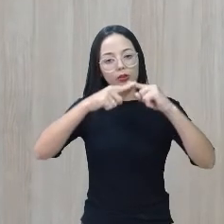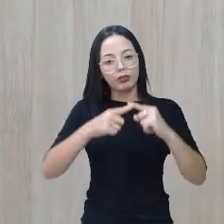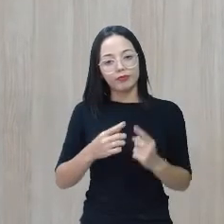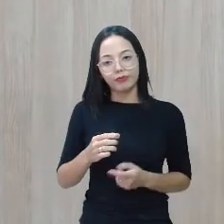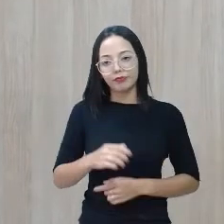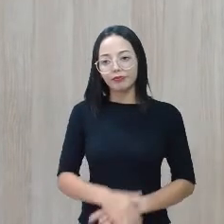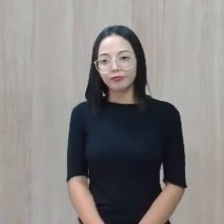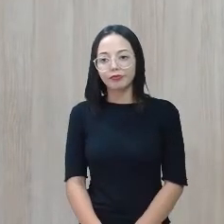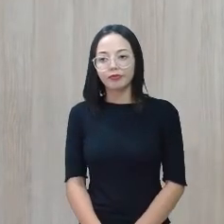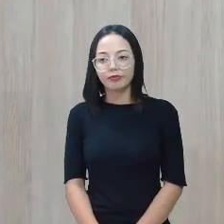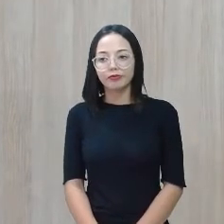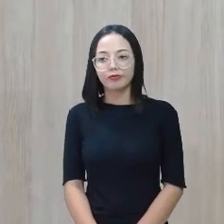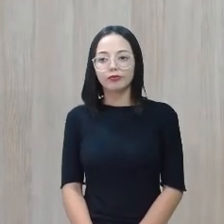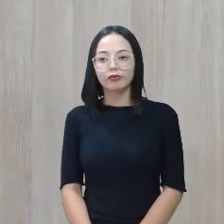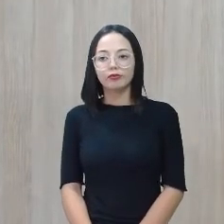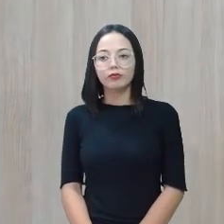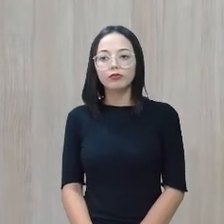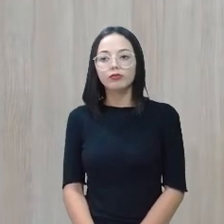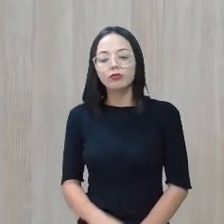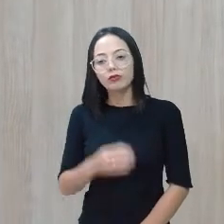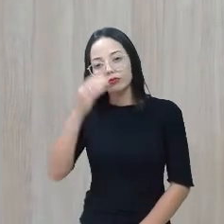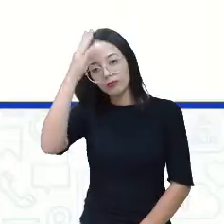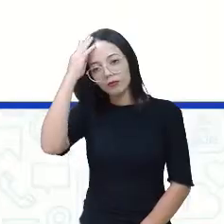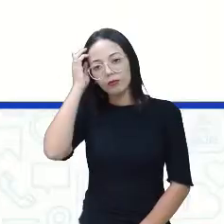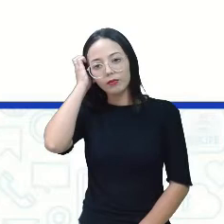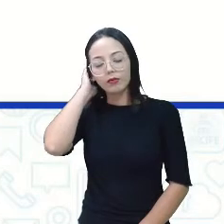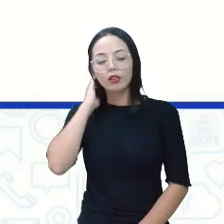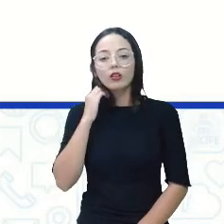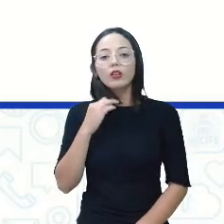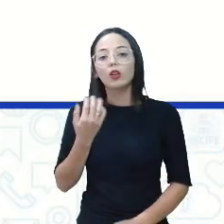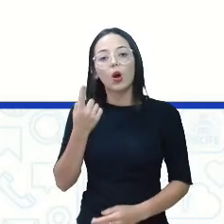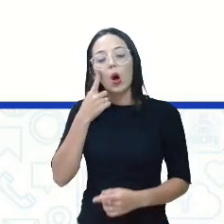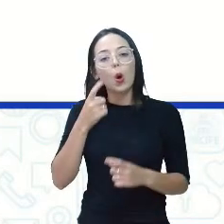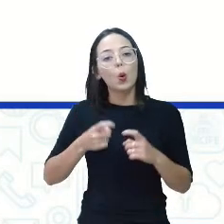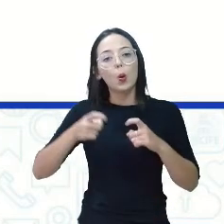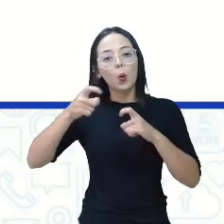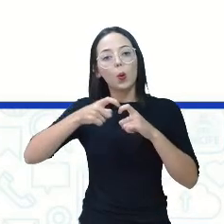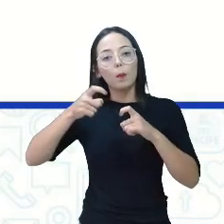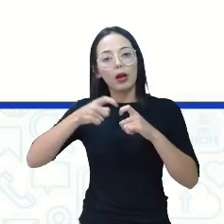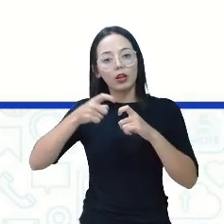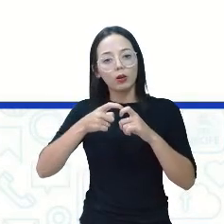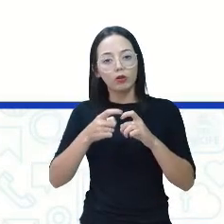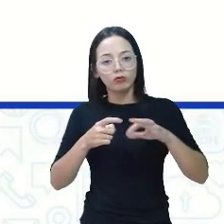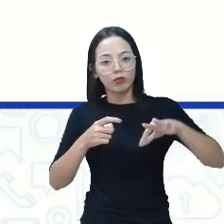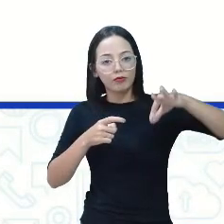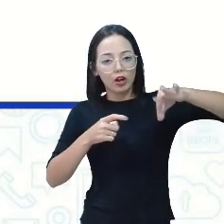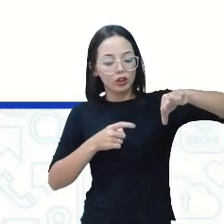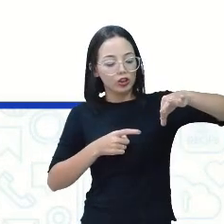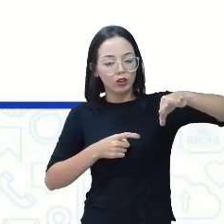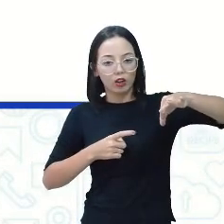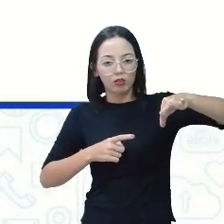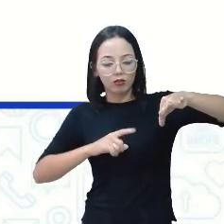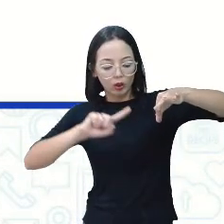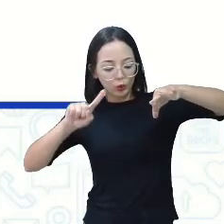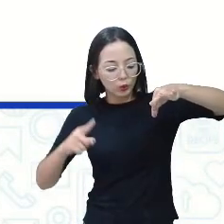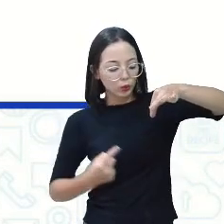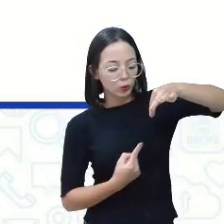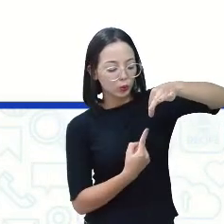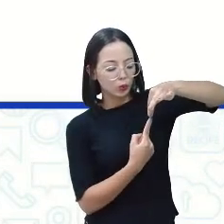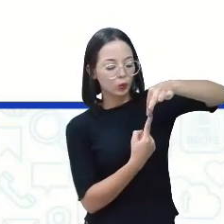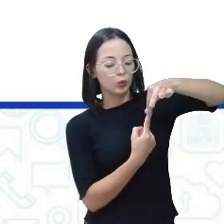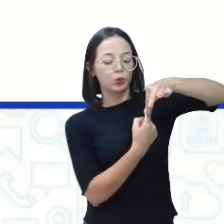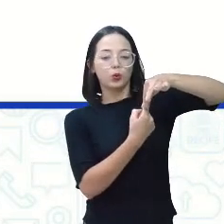espermatozoide. Aqui, ele é colocado por um médico que o insere pela vagina, sendo